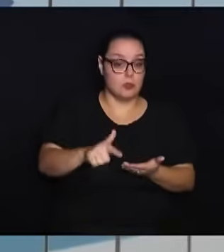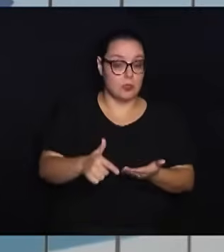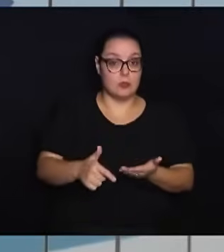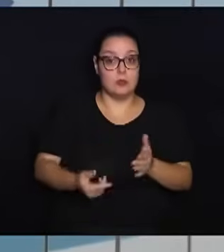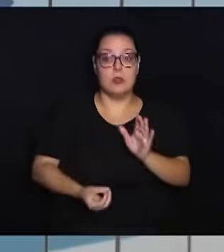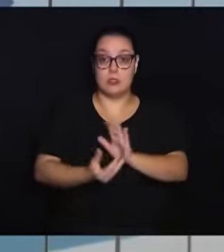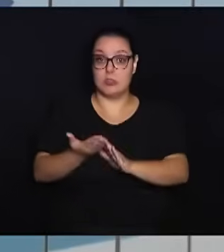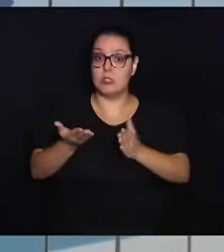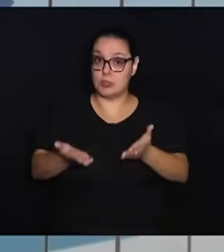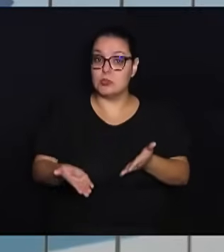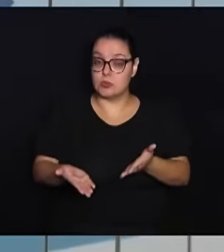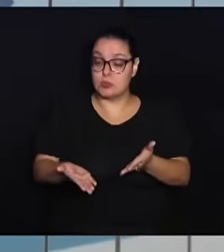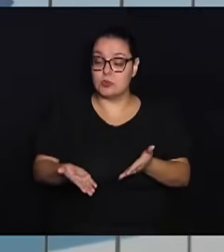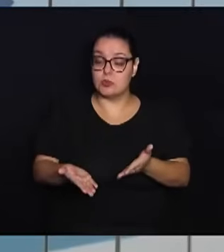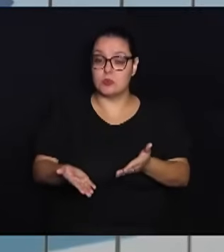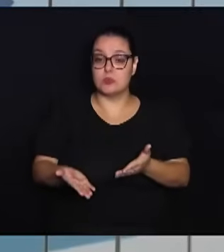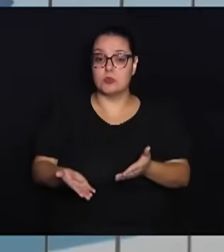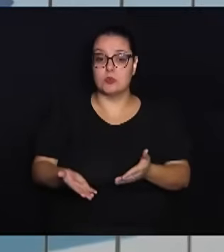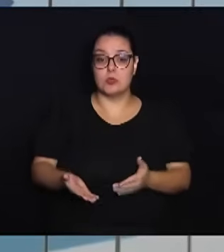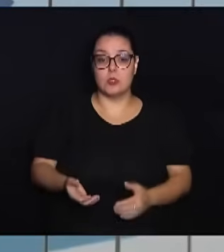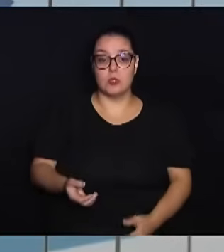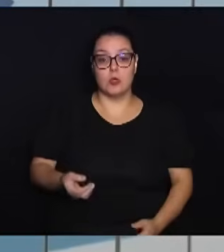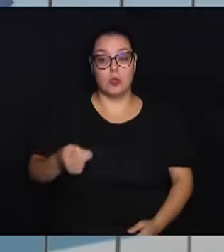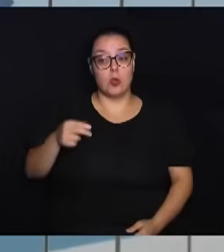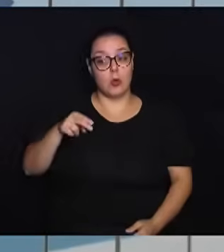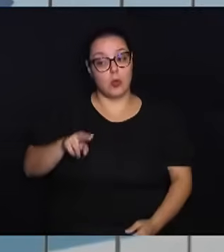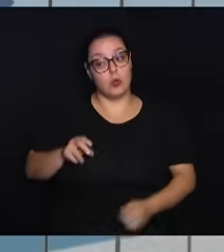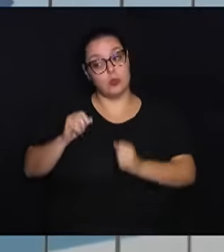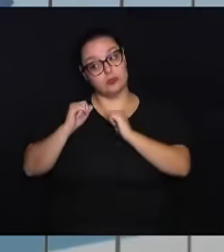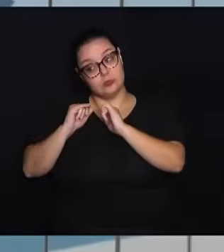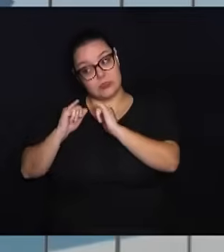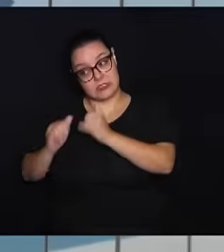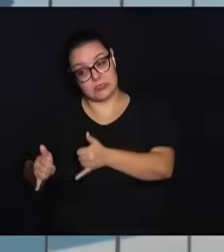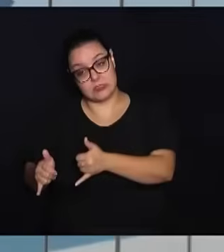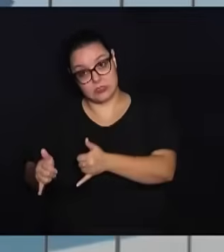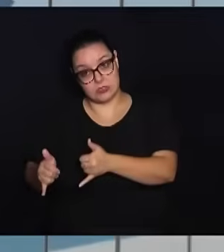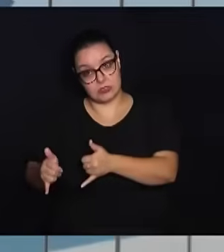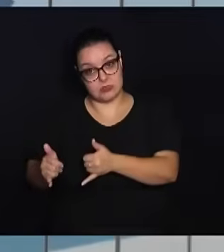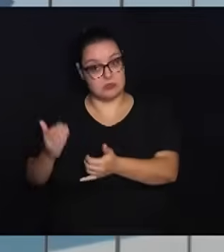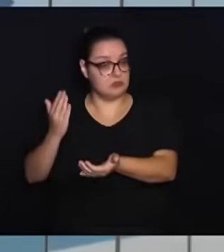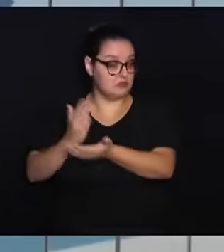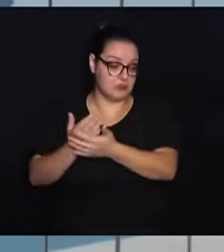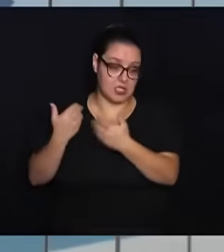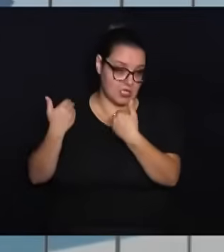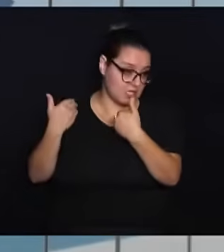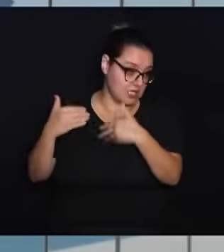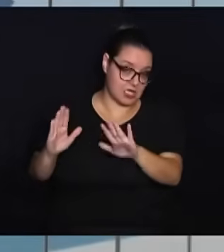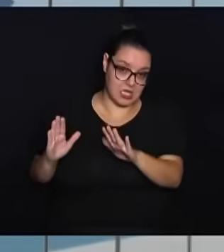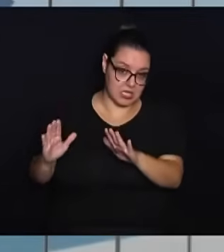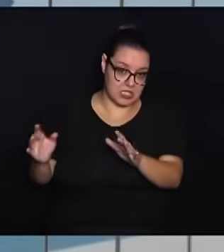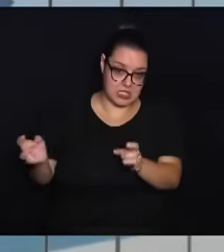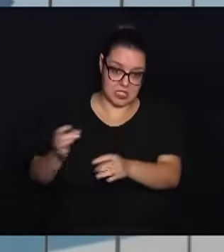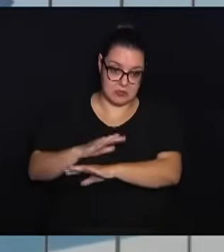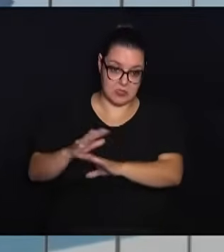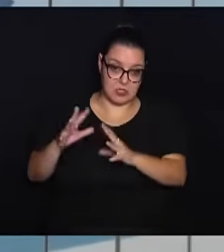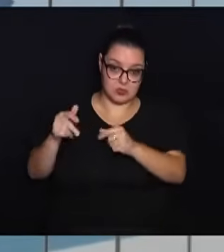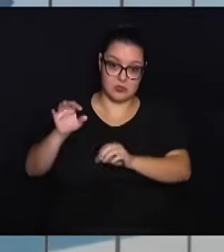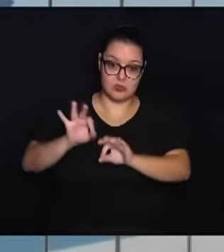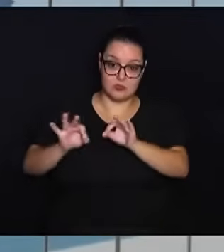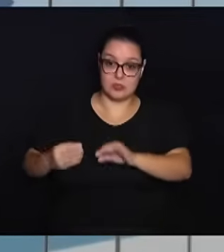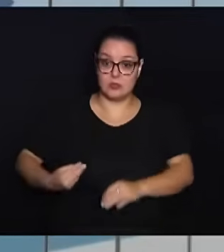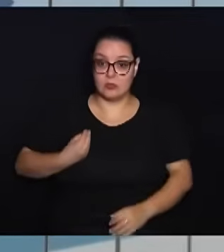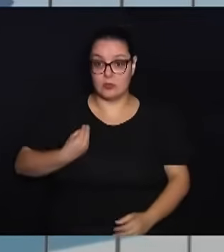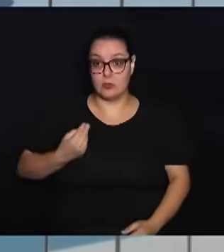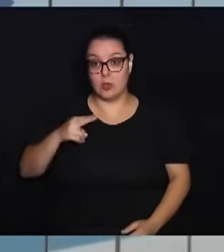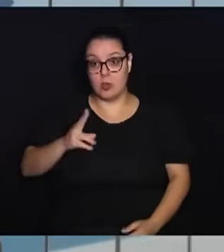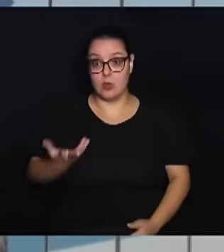disso daí, de você ou desistir e abrir mão daquilo que você planejou para sua vida,